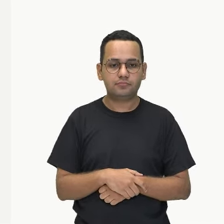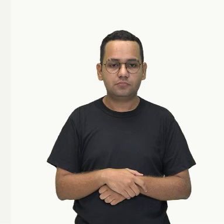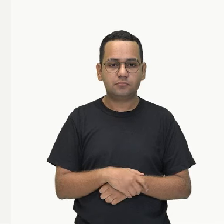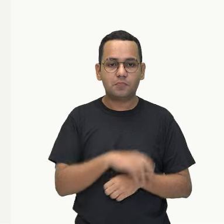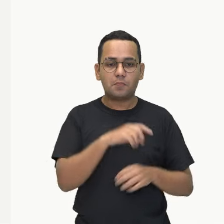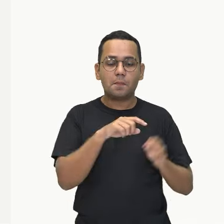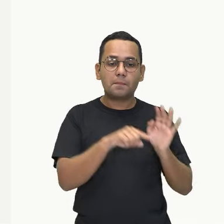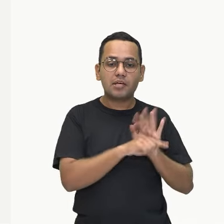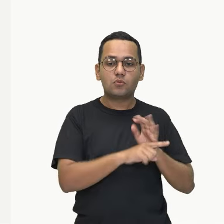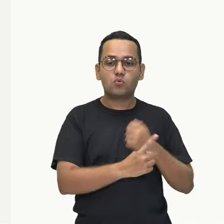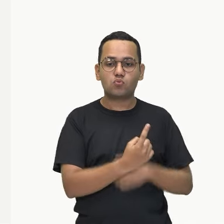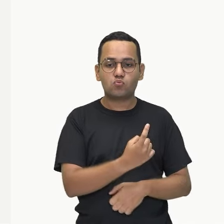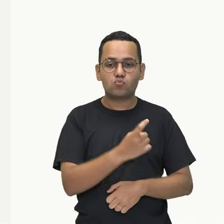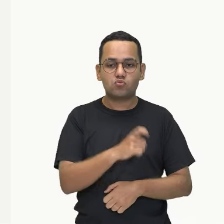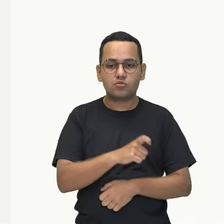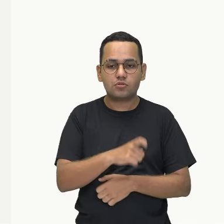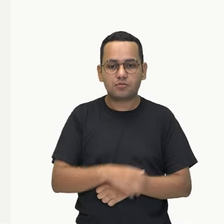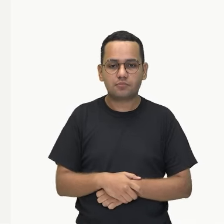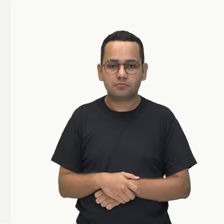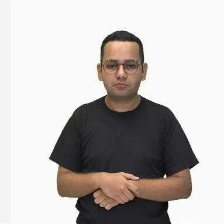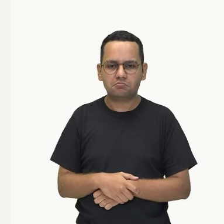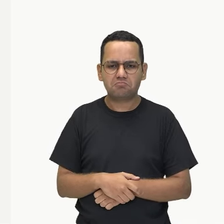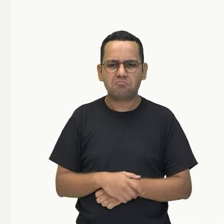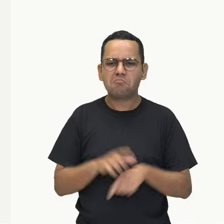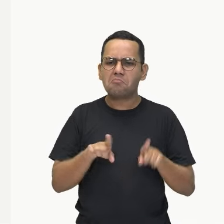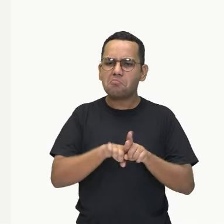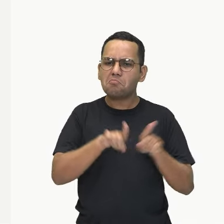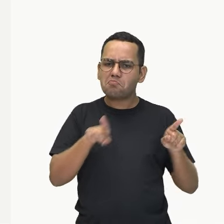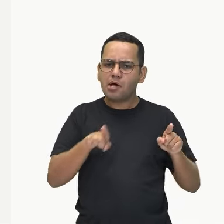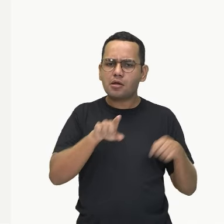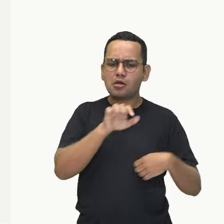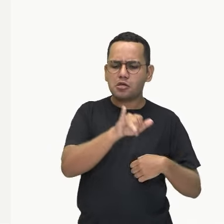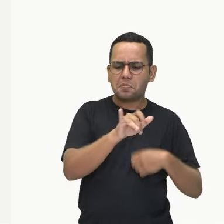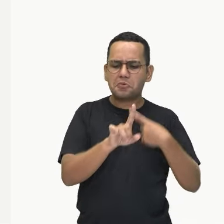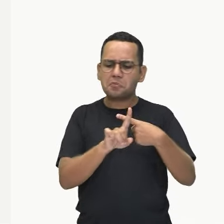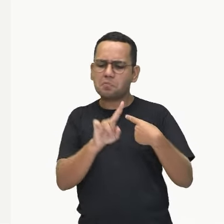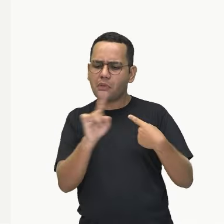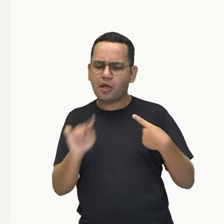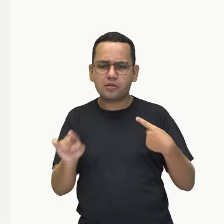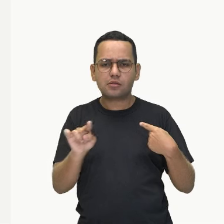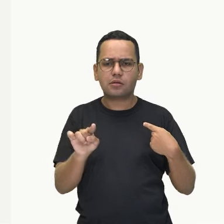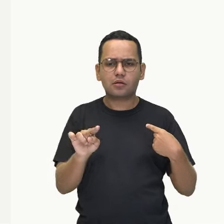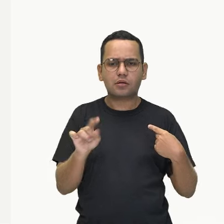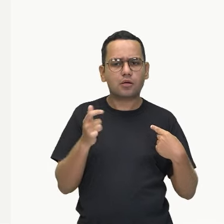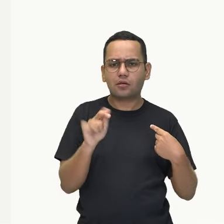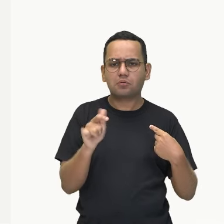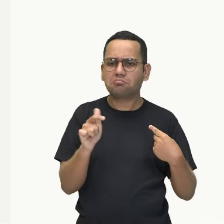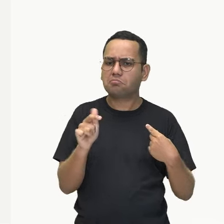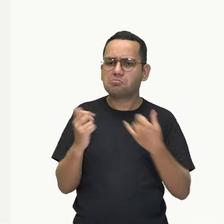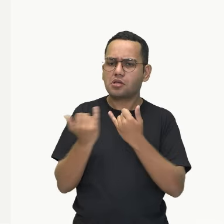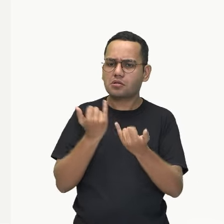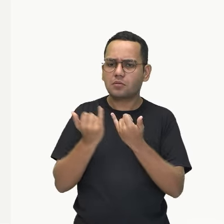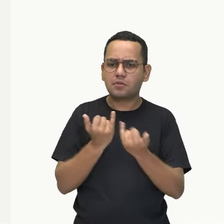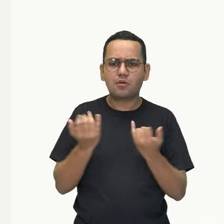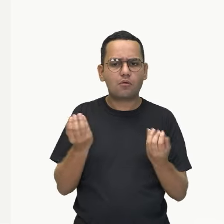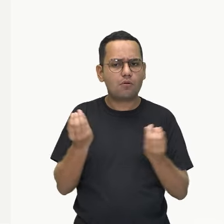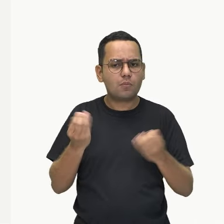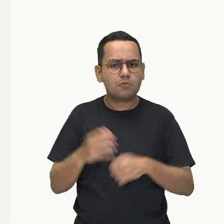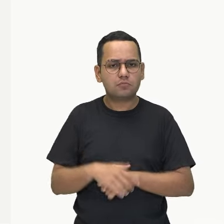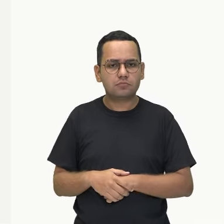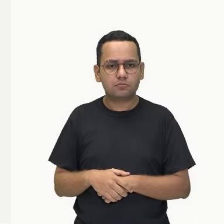1. E o que eu vou fazer com os outros dois que não são semelhantes? É exatamente o que diz o nosso passo 3,